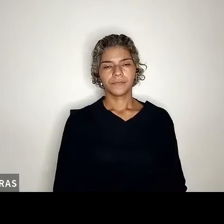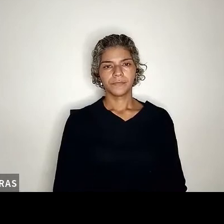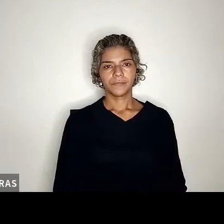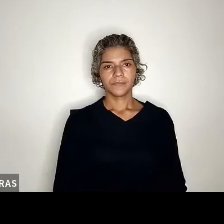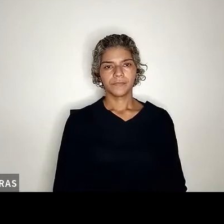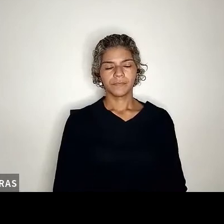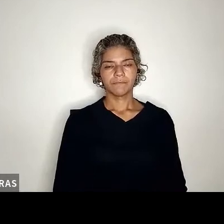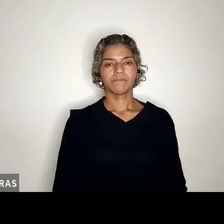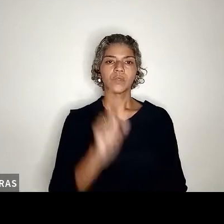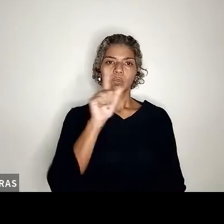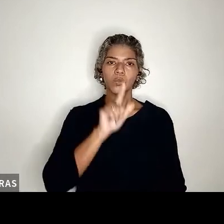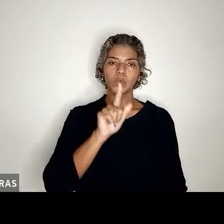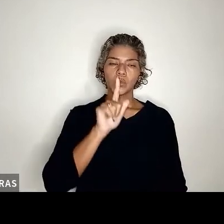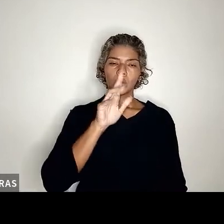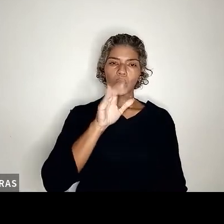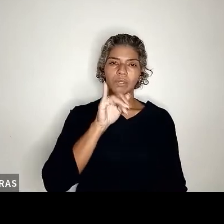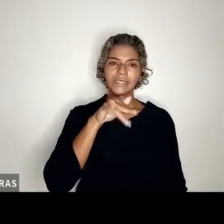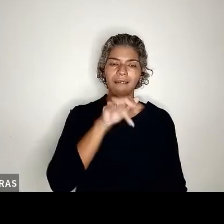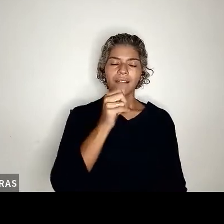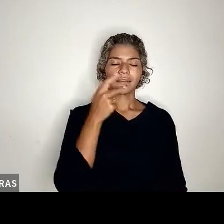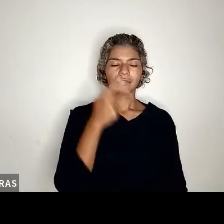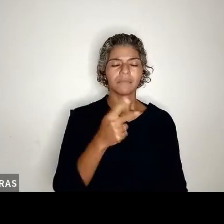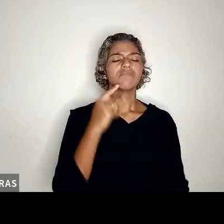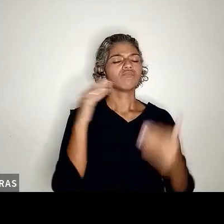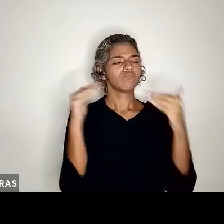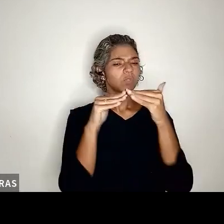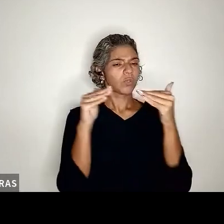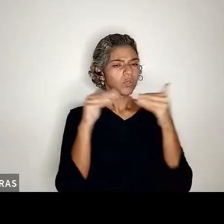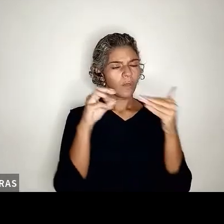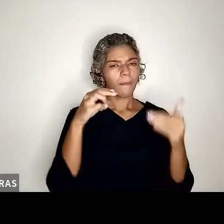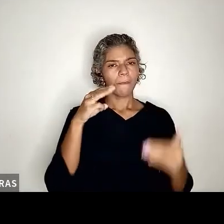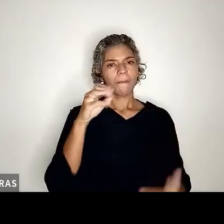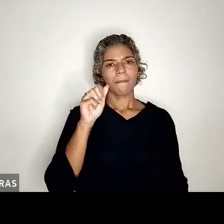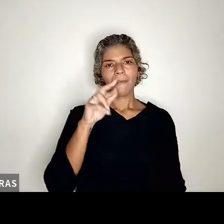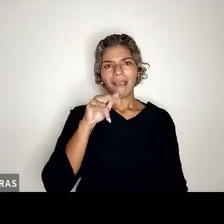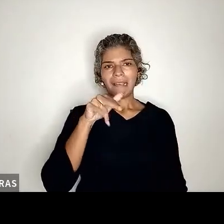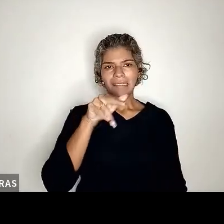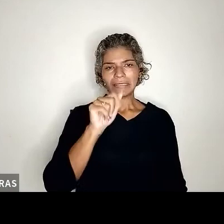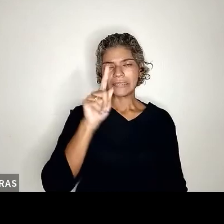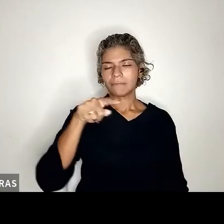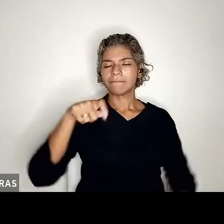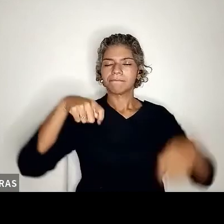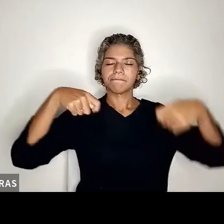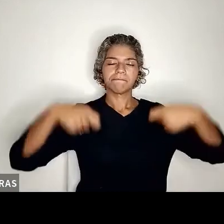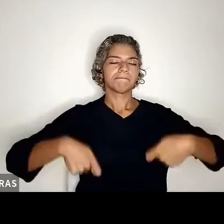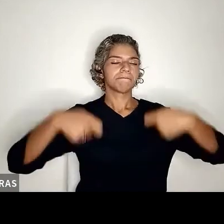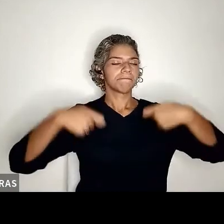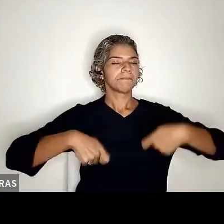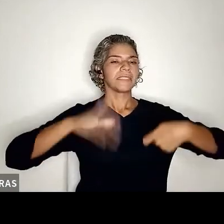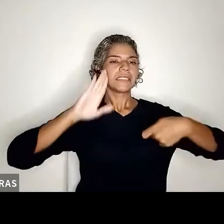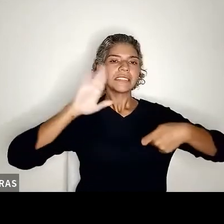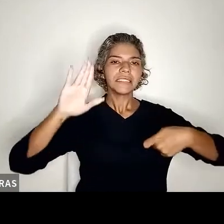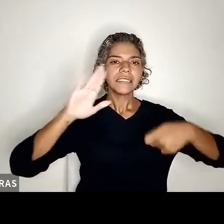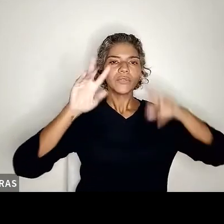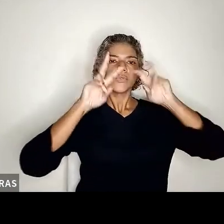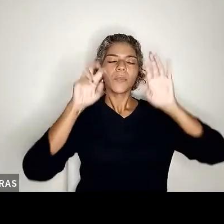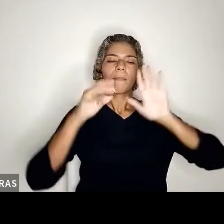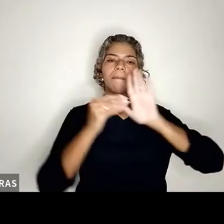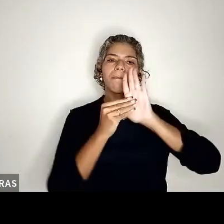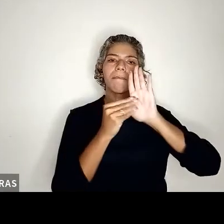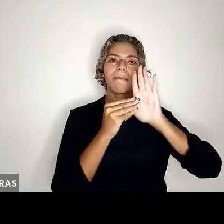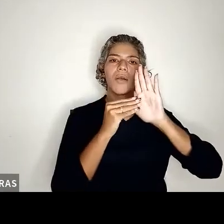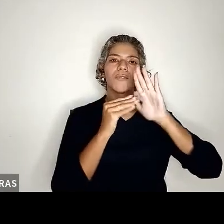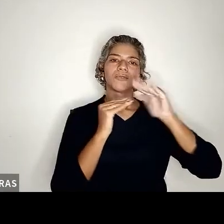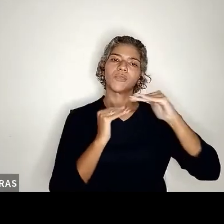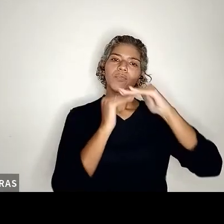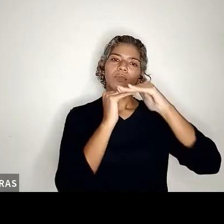concordo com Marina sobre o tema do aborto, é um tema essencial em qualquer agenda que parta da perspectiva da igualdade de gênero. Acabei não conseguindo